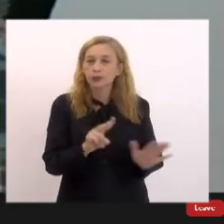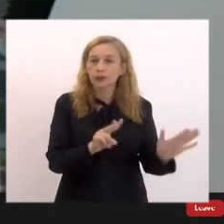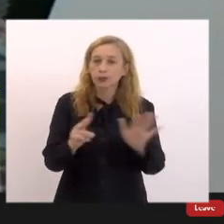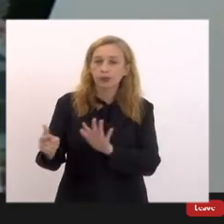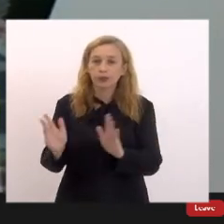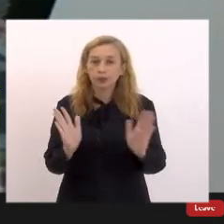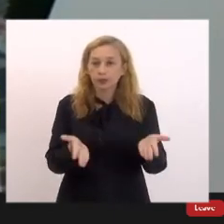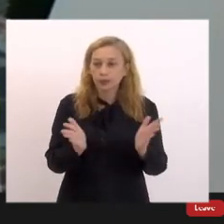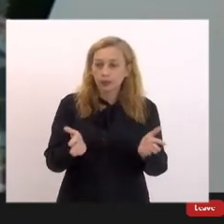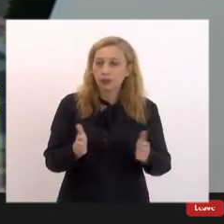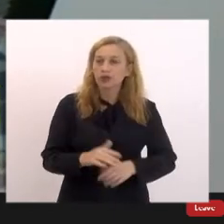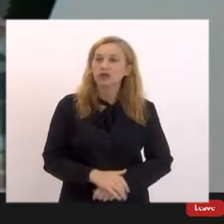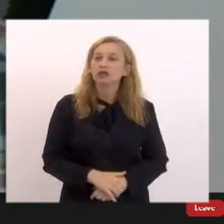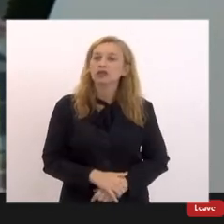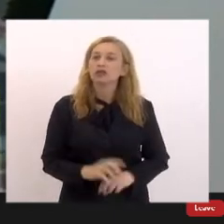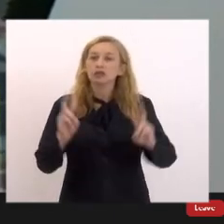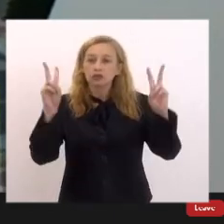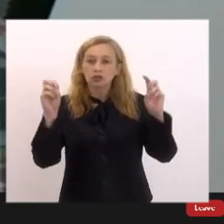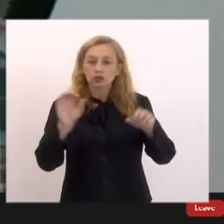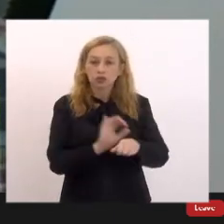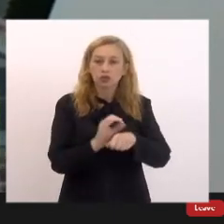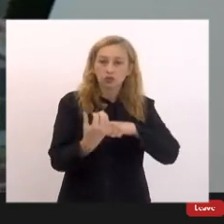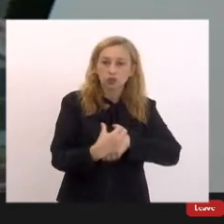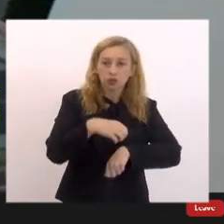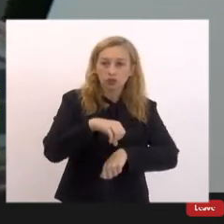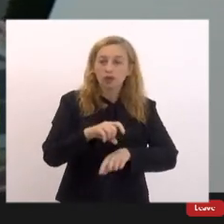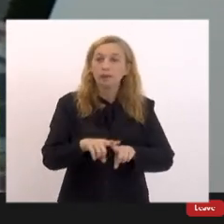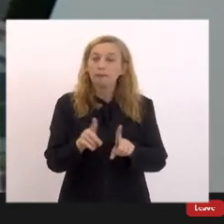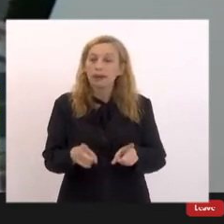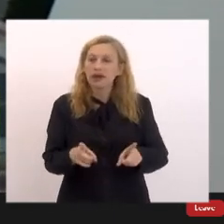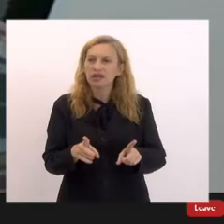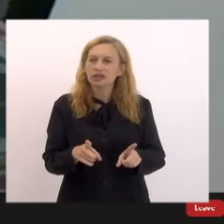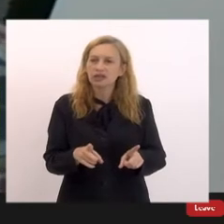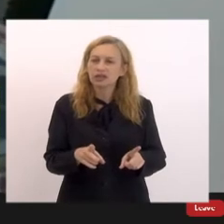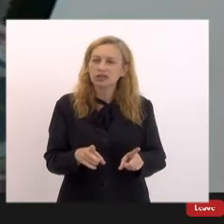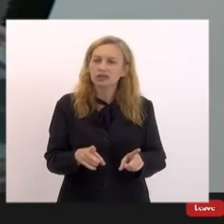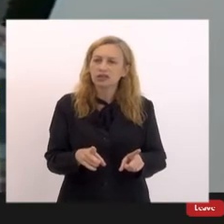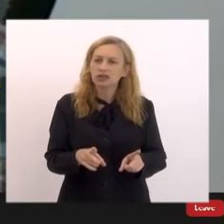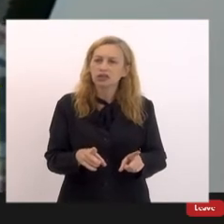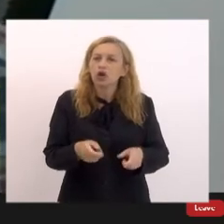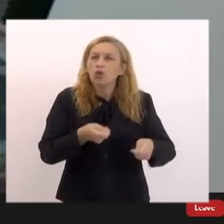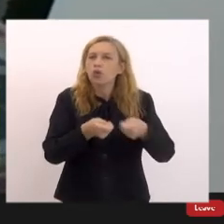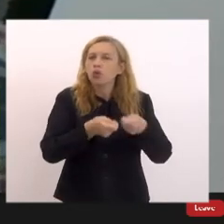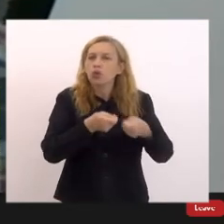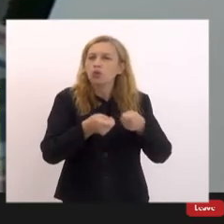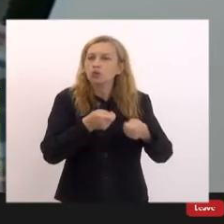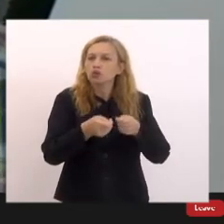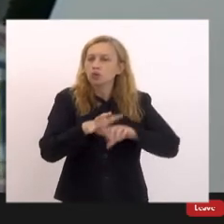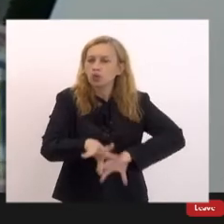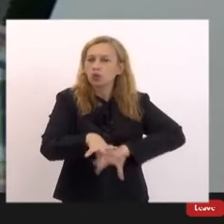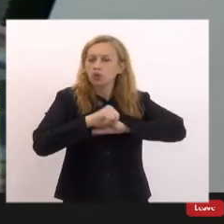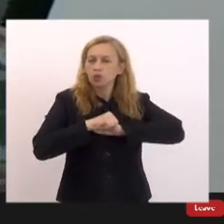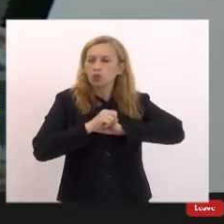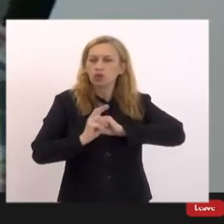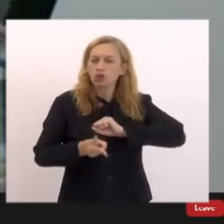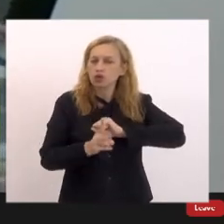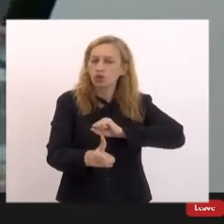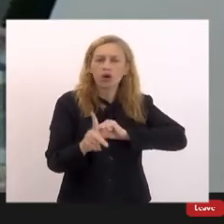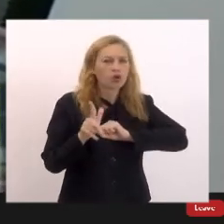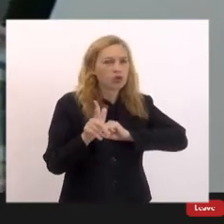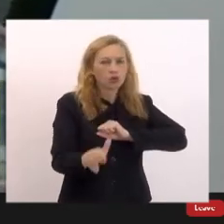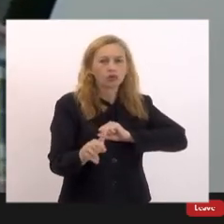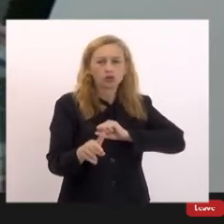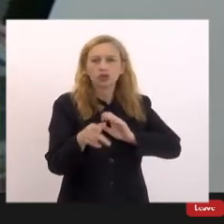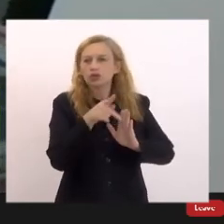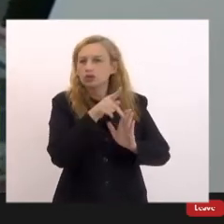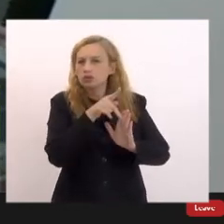semana sobre a questão do Covid. Mas o painel para controle da transmissão ela se mantém o mesmo, né? O